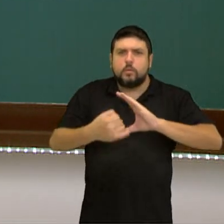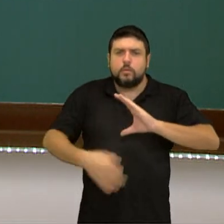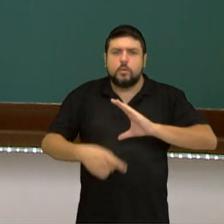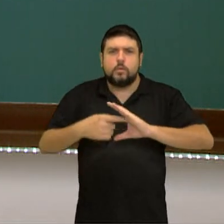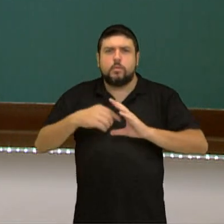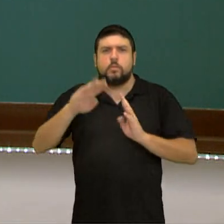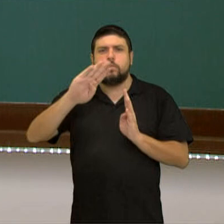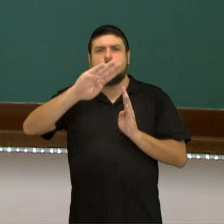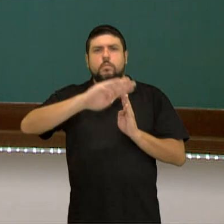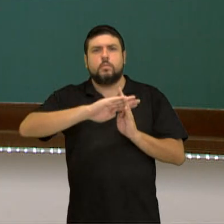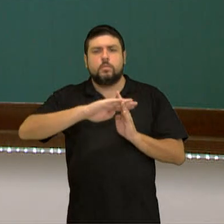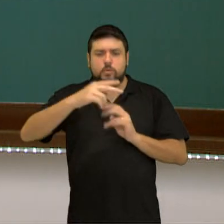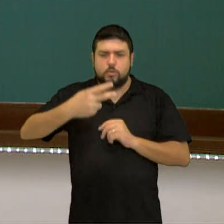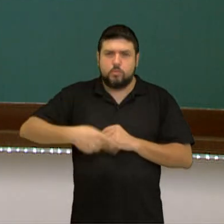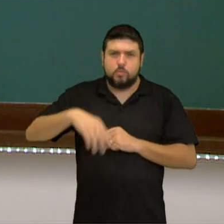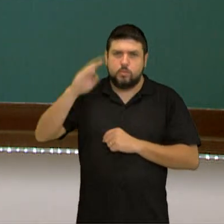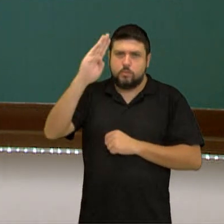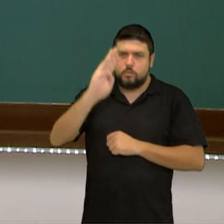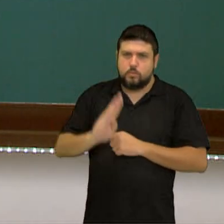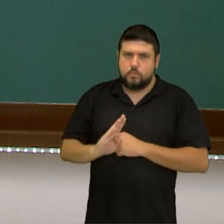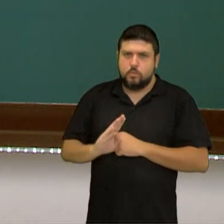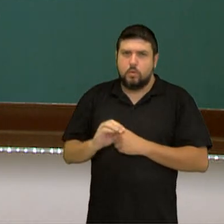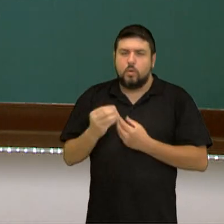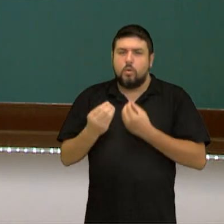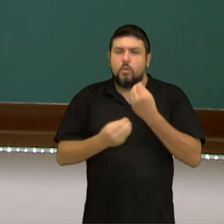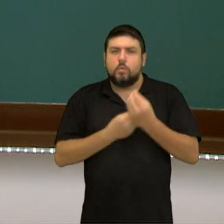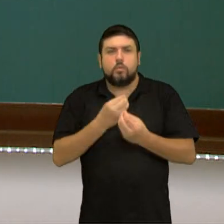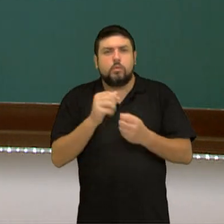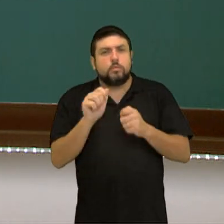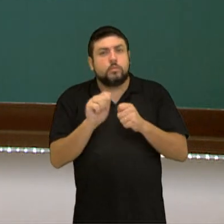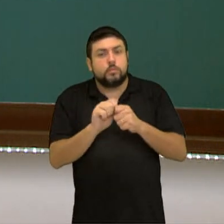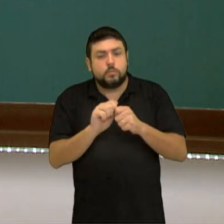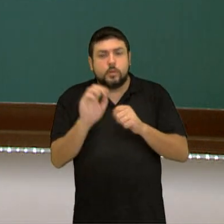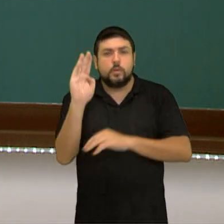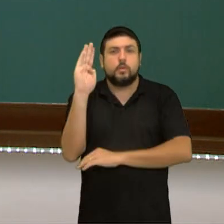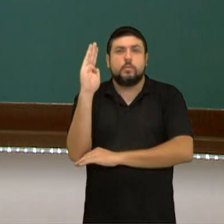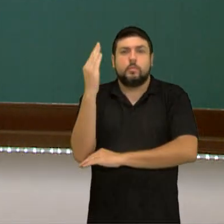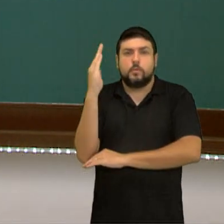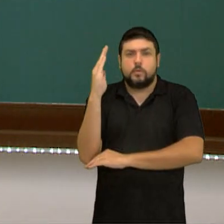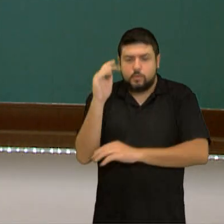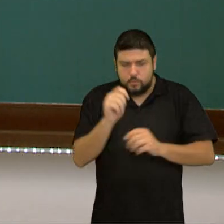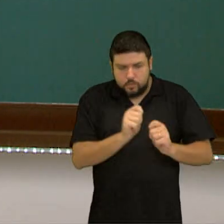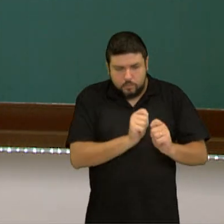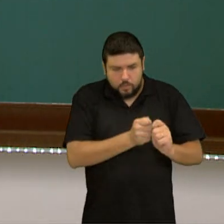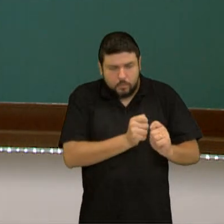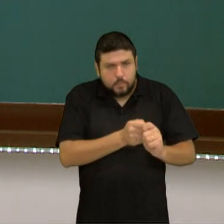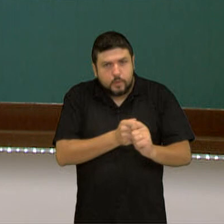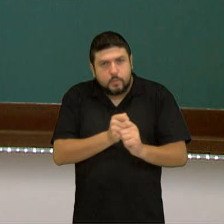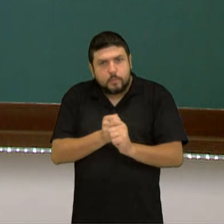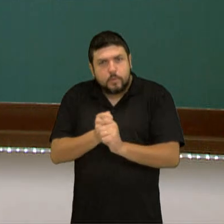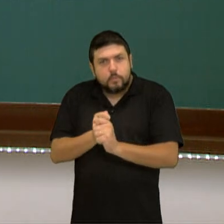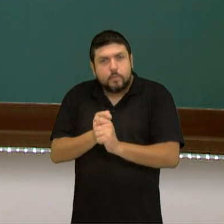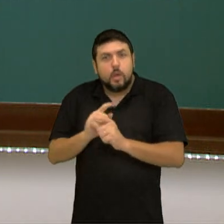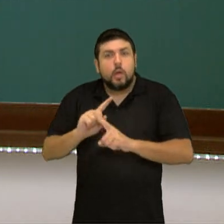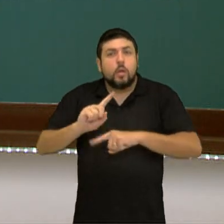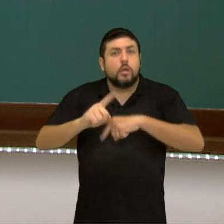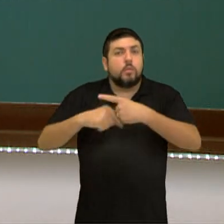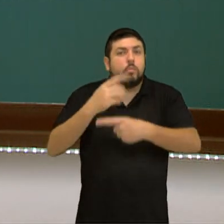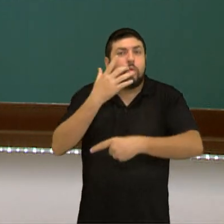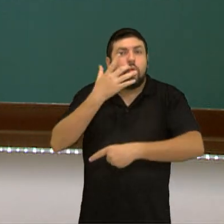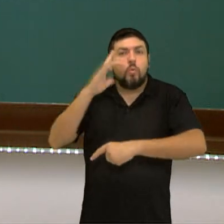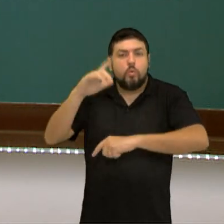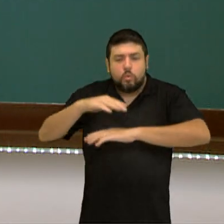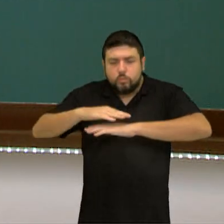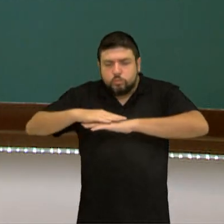barroco brasileiro, são talhas feitas em madeira, que elas são depois feitas a camada de ouro, né? Para